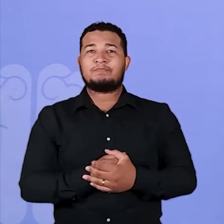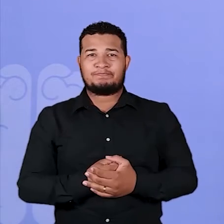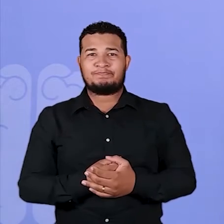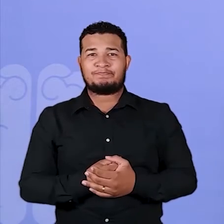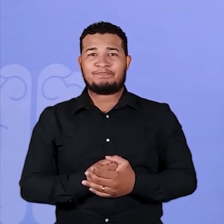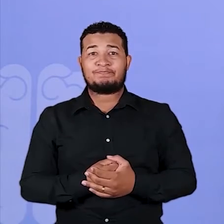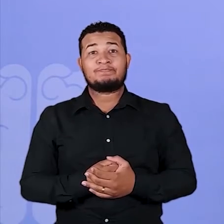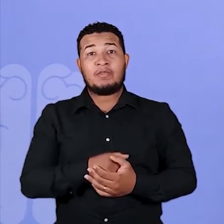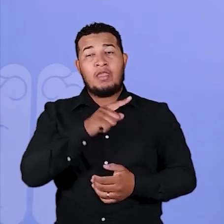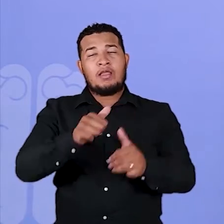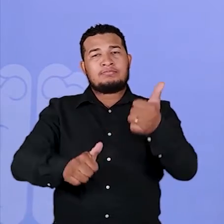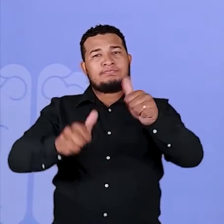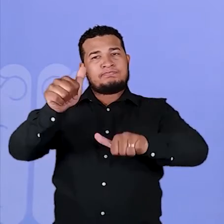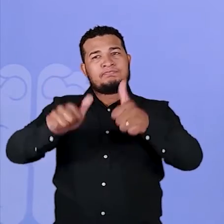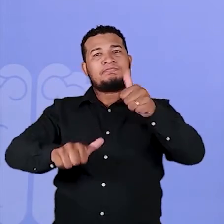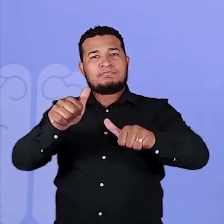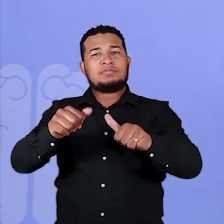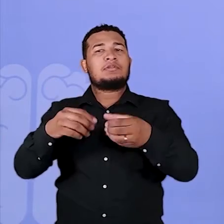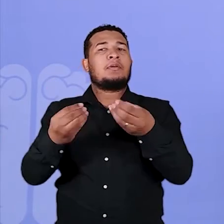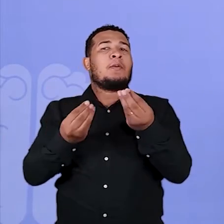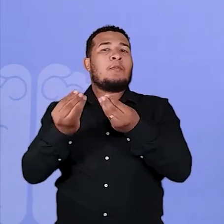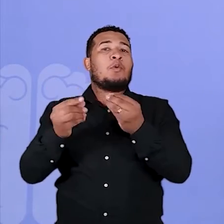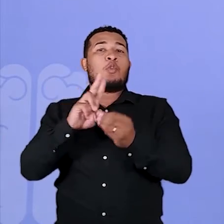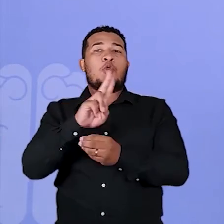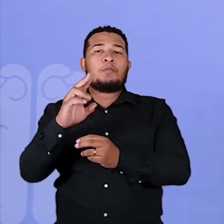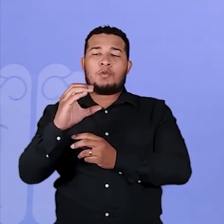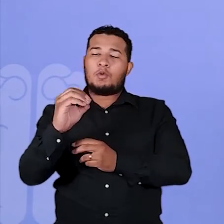Essa, então, é uma análise